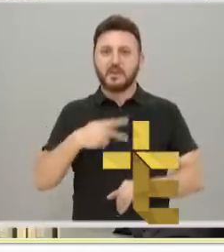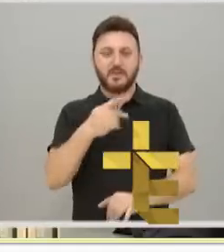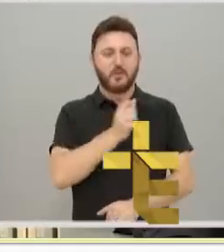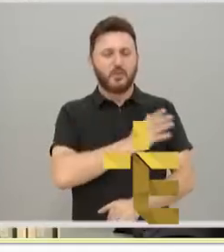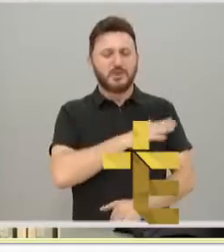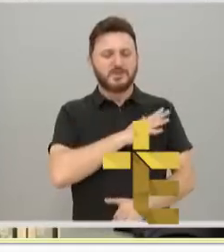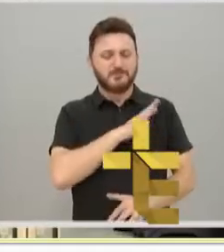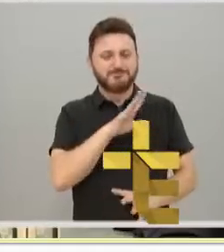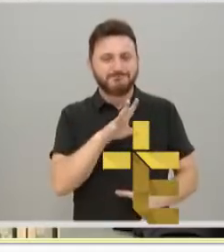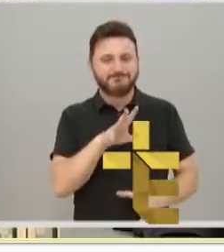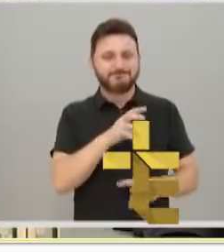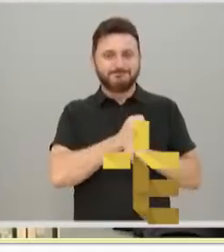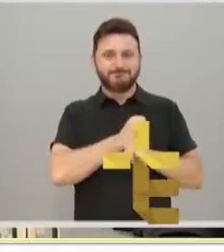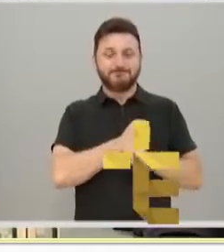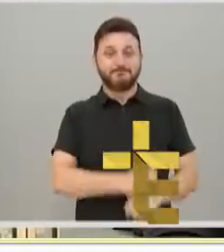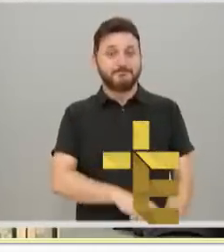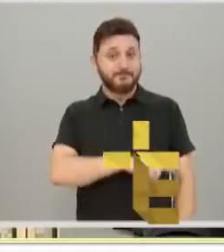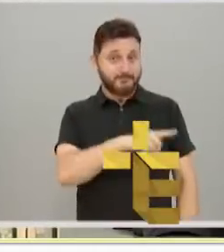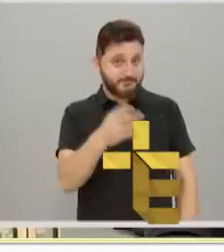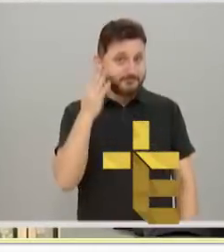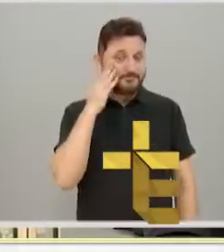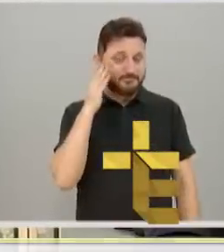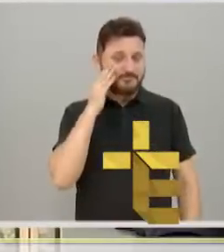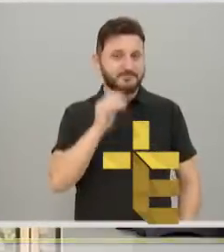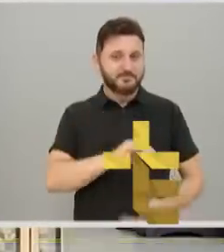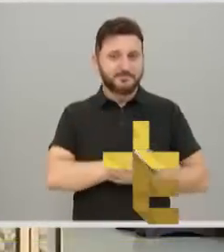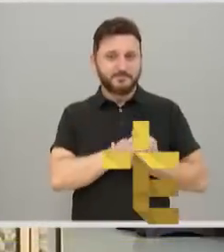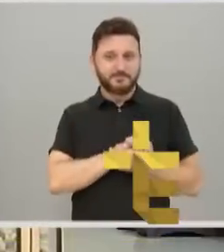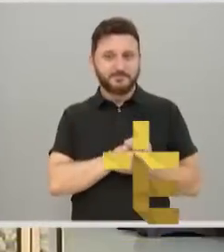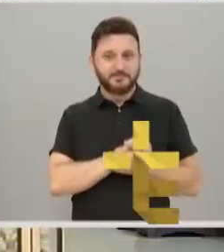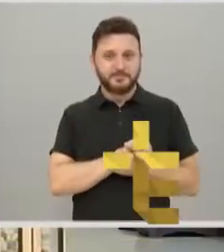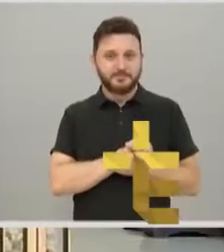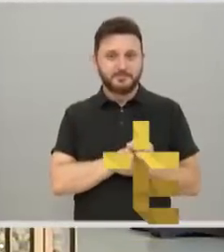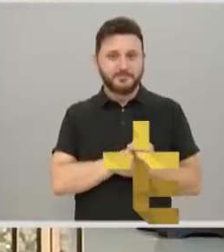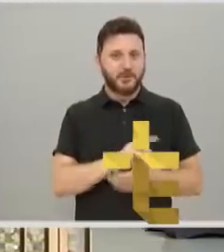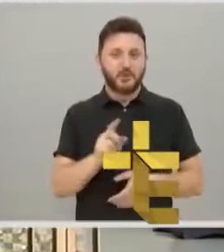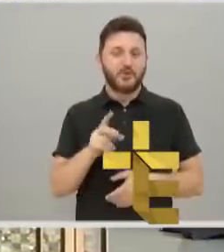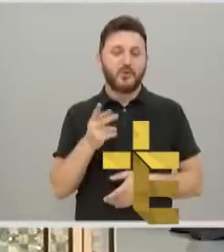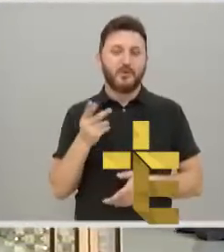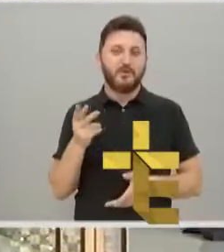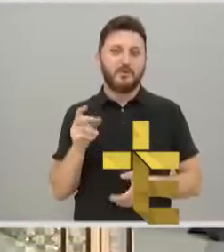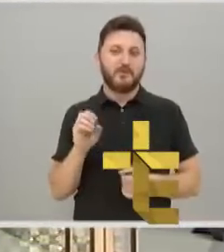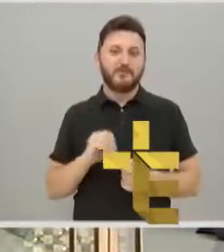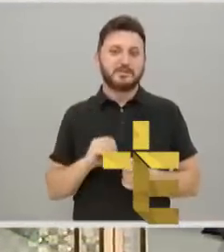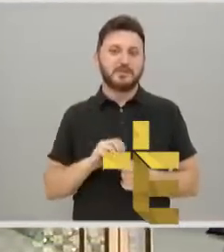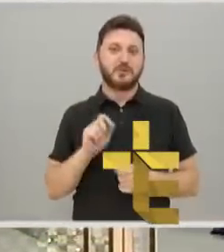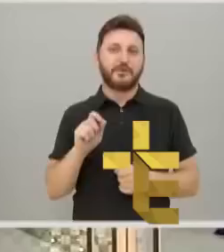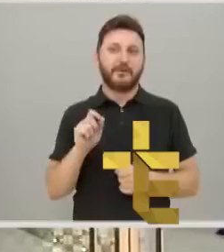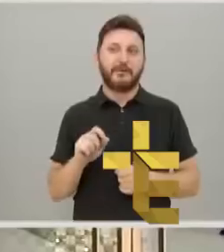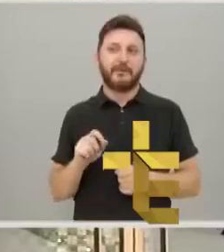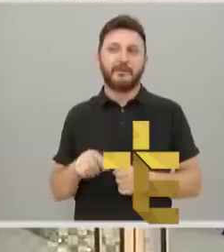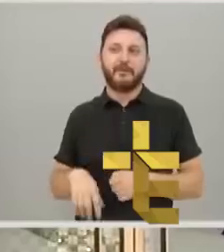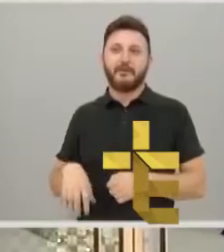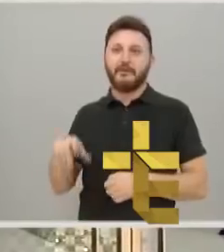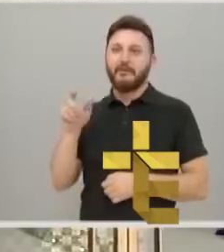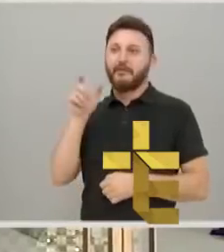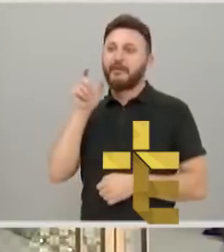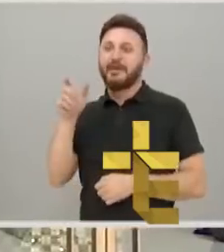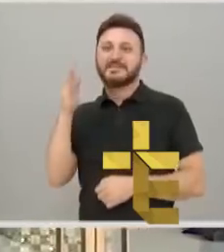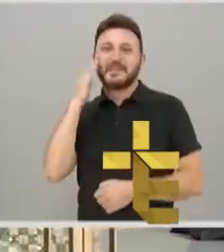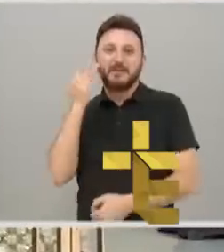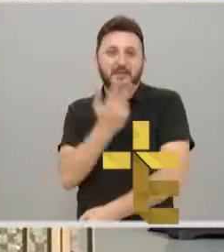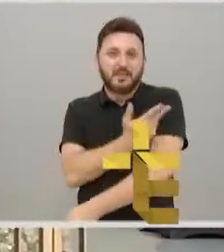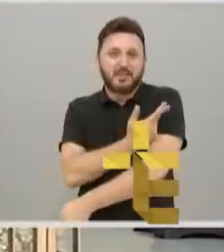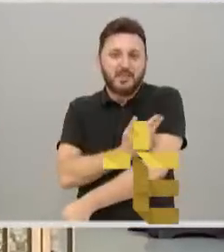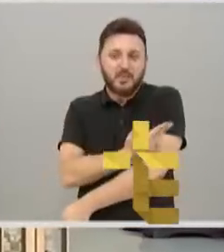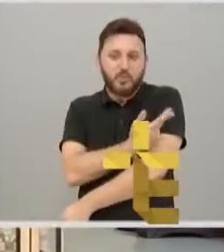coração. Você sabe, não estou fazendo apologia à tatuagem,